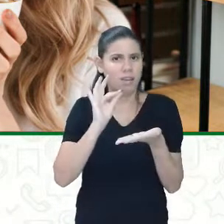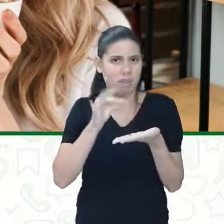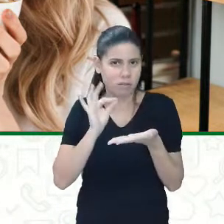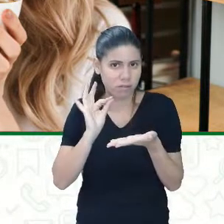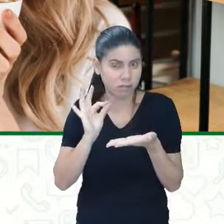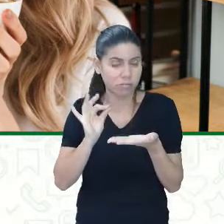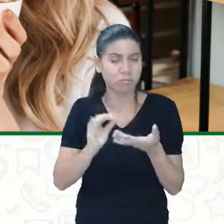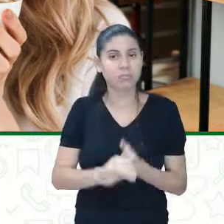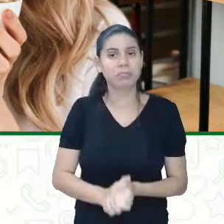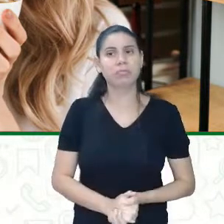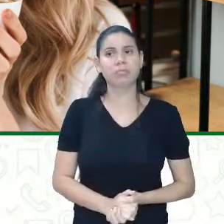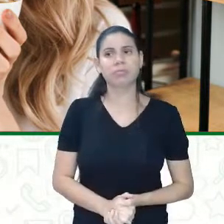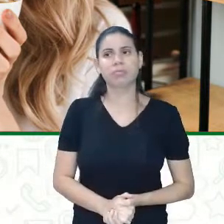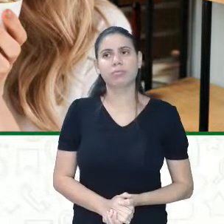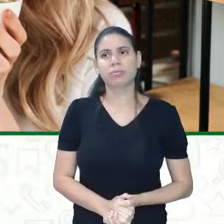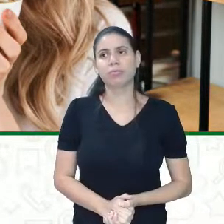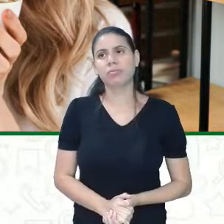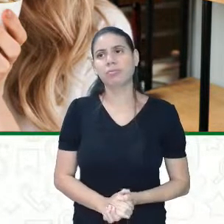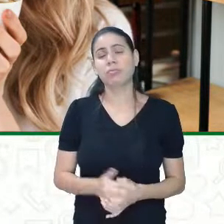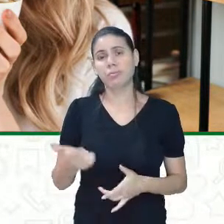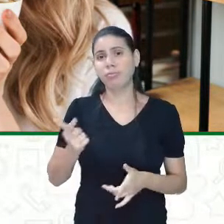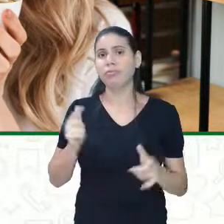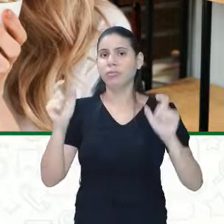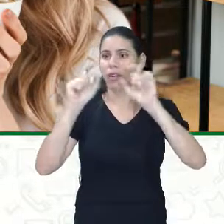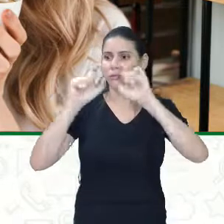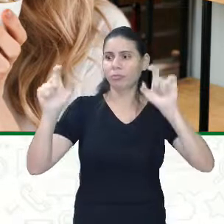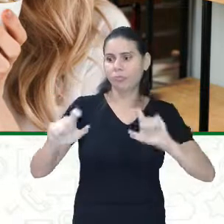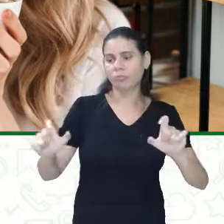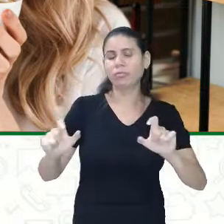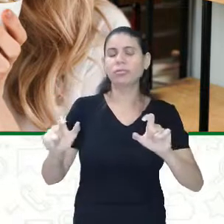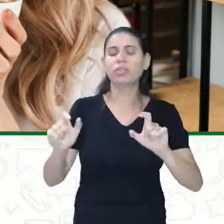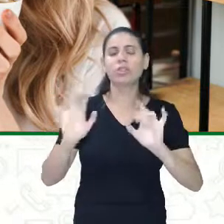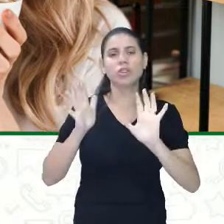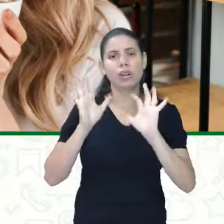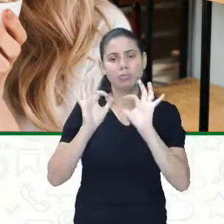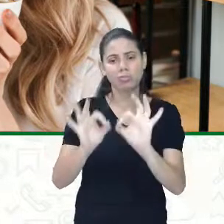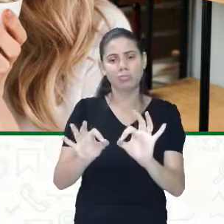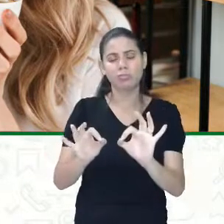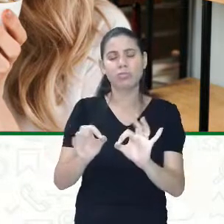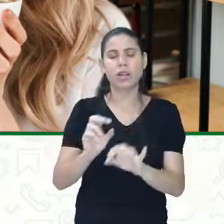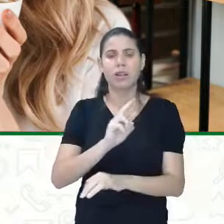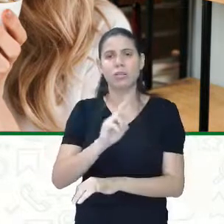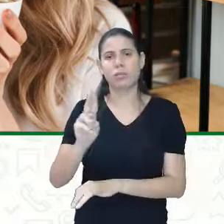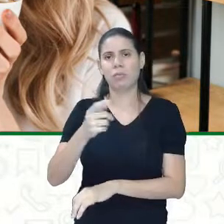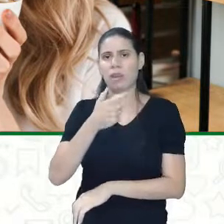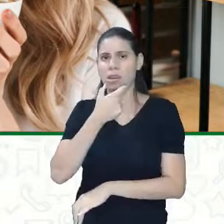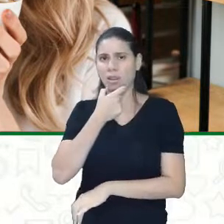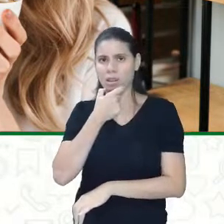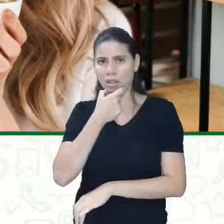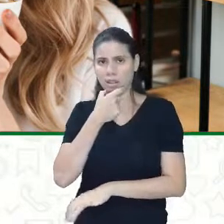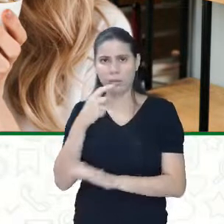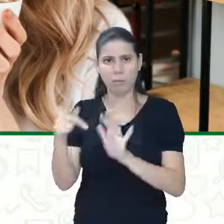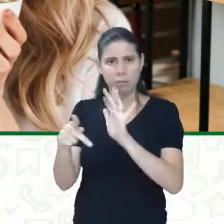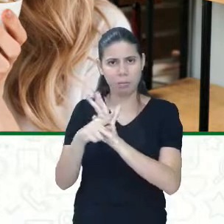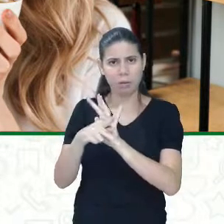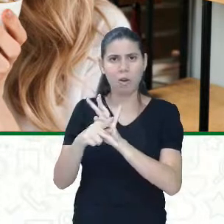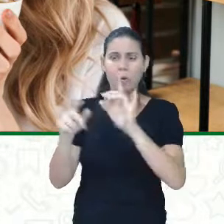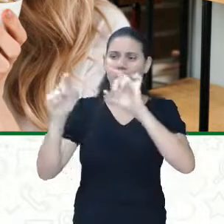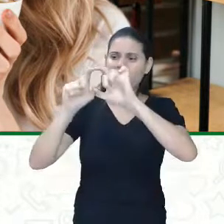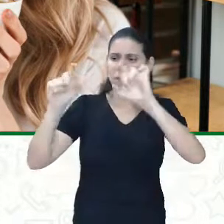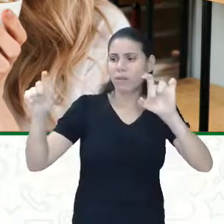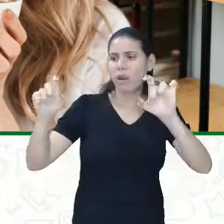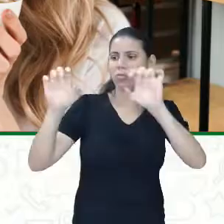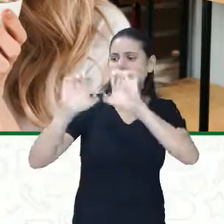café? Então perceba que essa estrutura aqui, a estrutura meio que pronta, chama-se em inglês de chunk, que é uma estrutura, uma